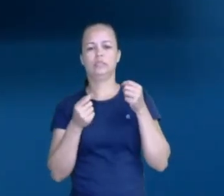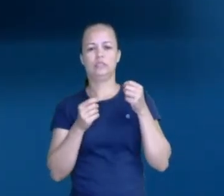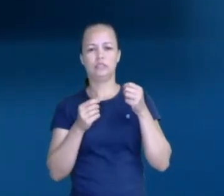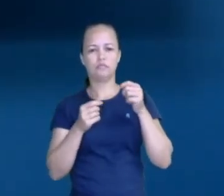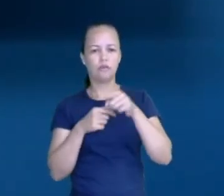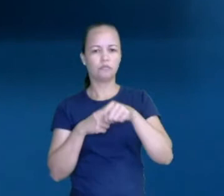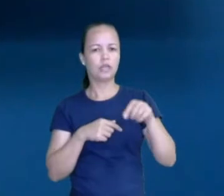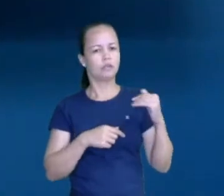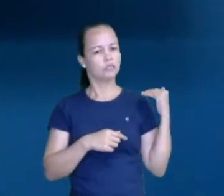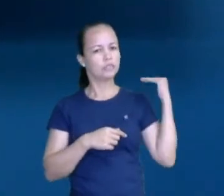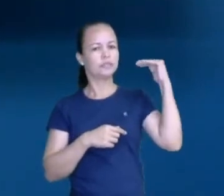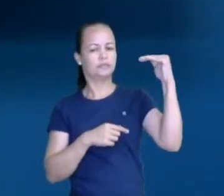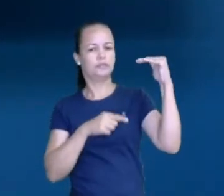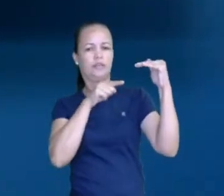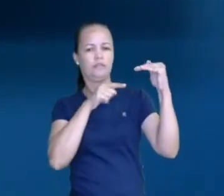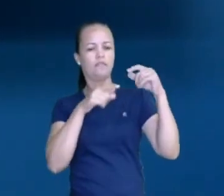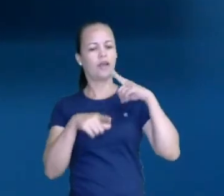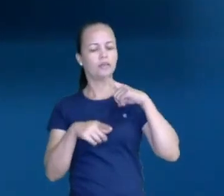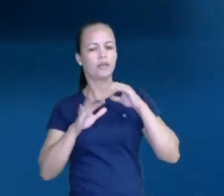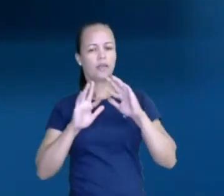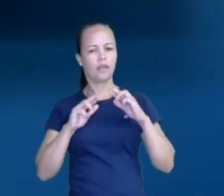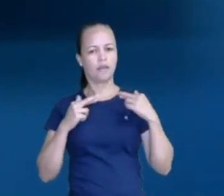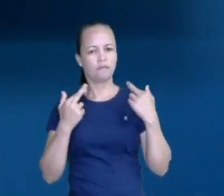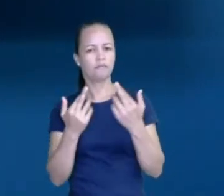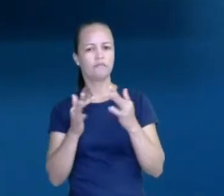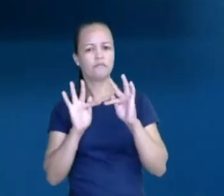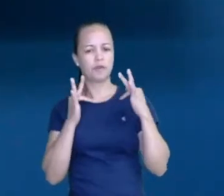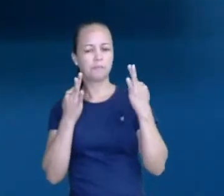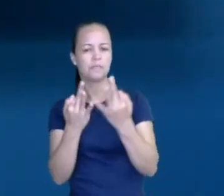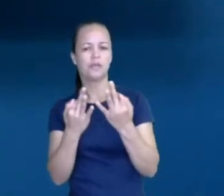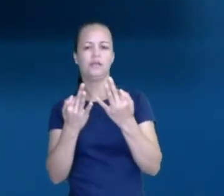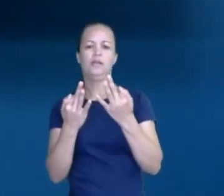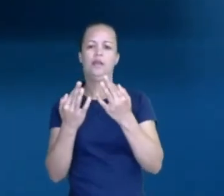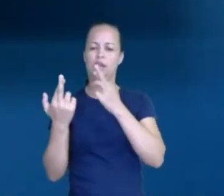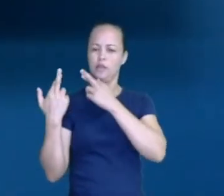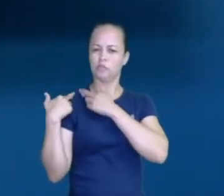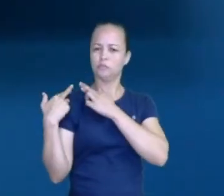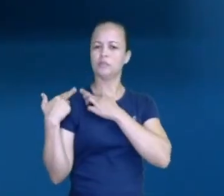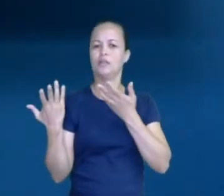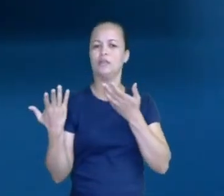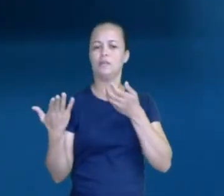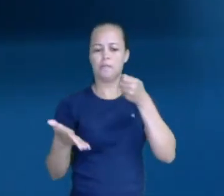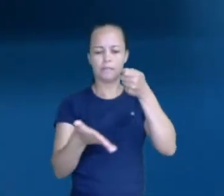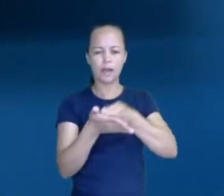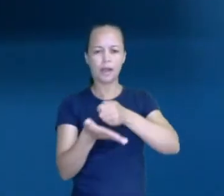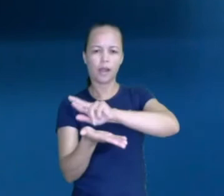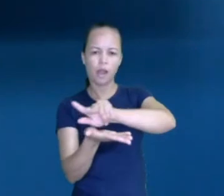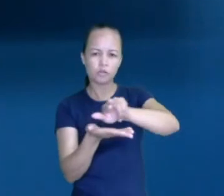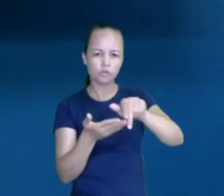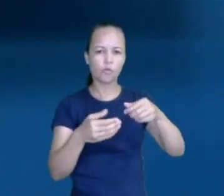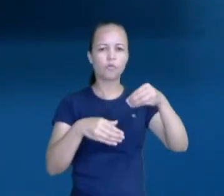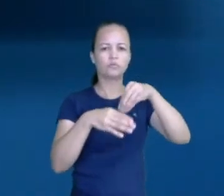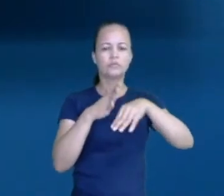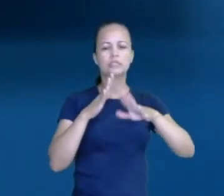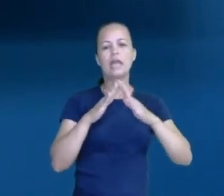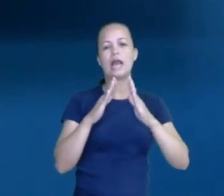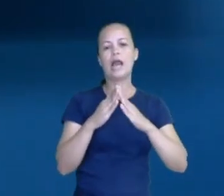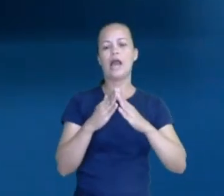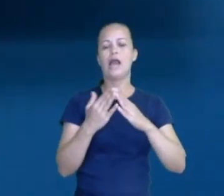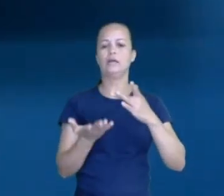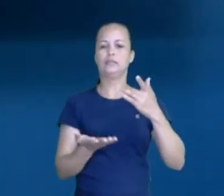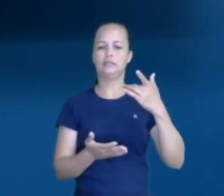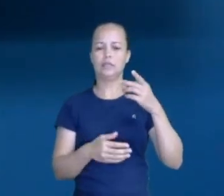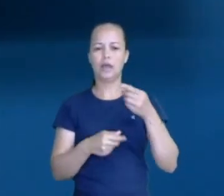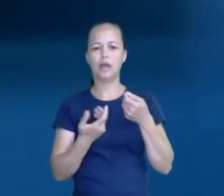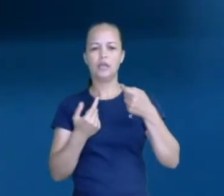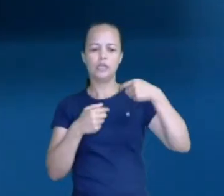vai ter sua família, vai ter responsabilidades e vai ter que pagar conta, ter plano de saúde, ir para o